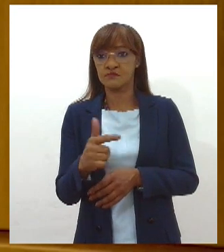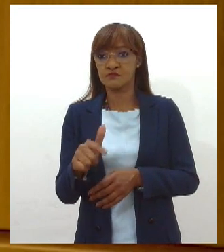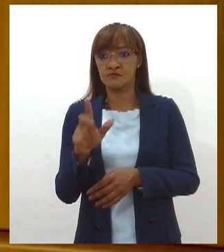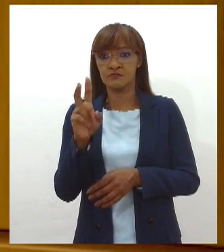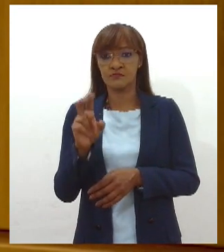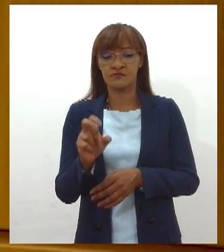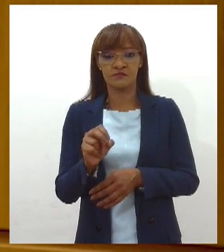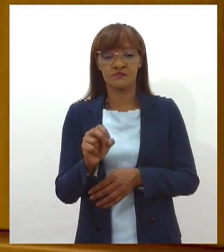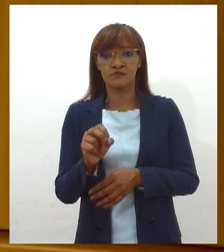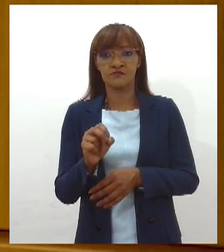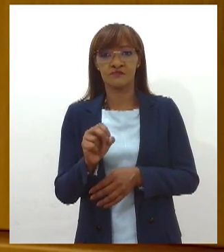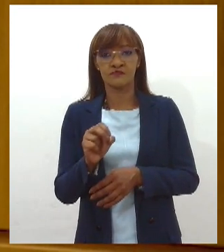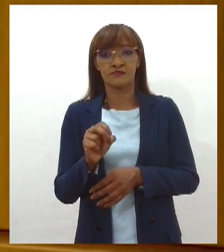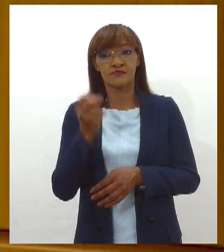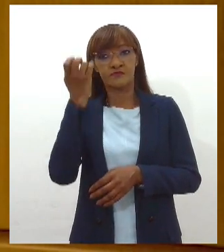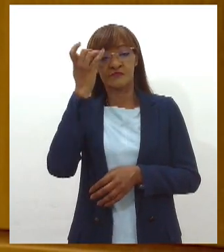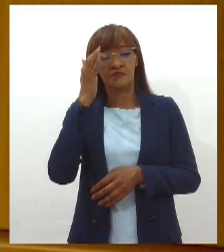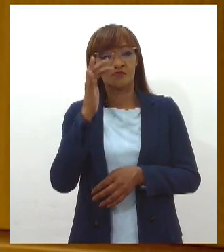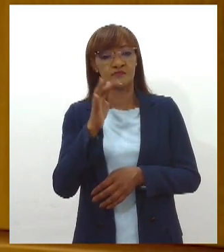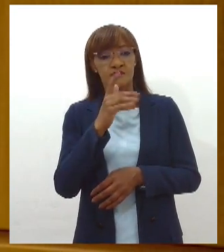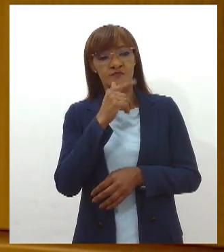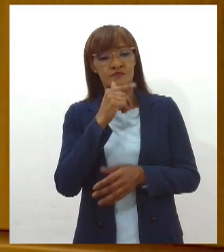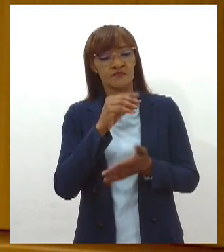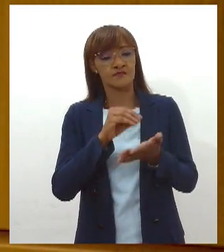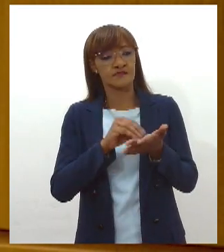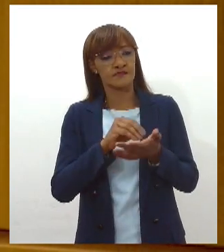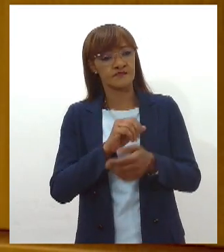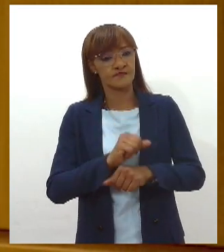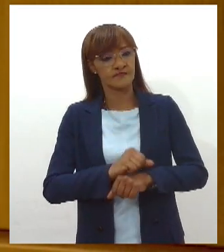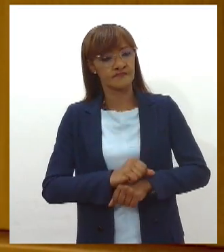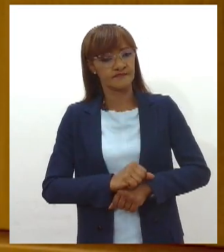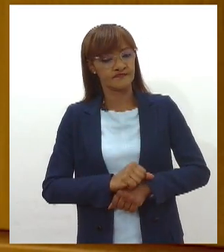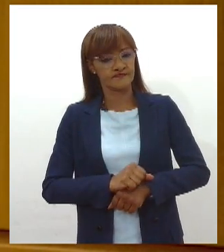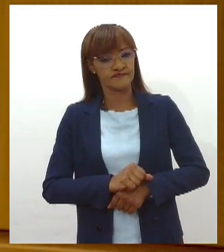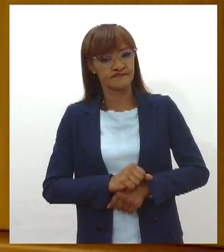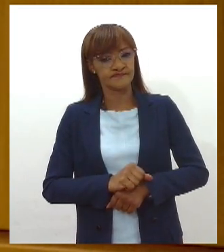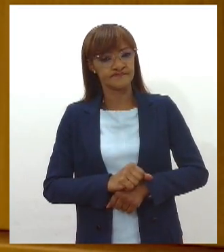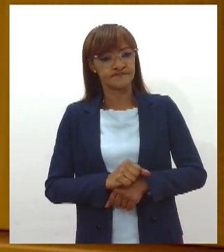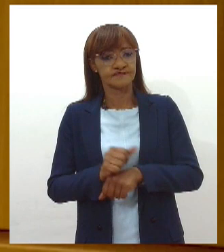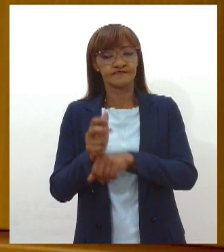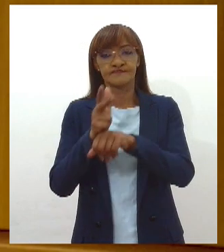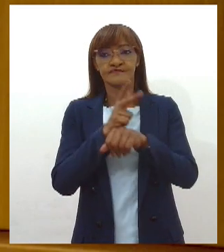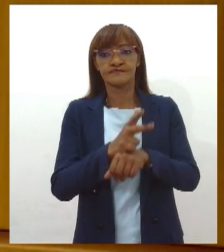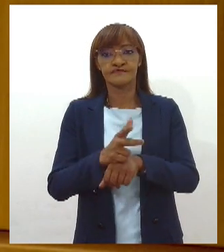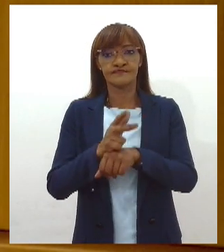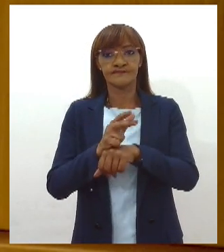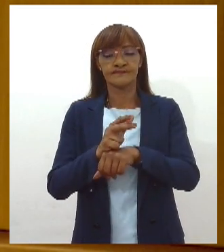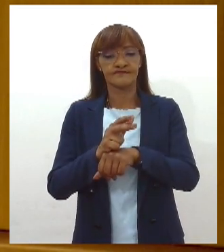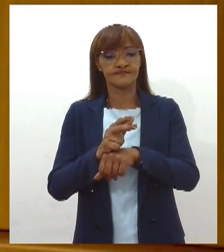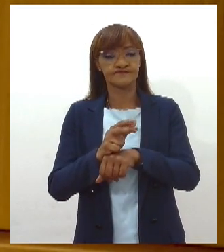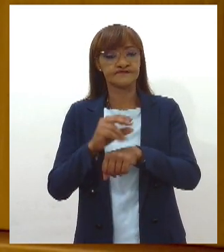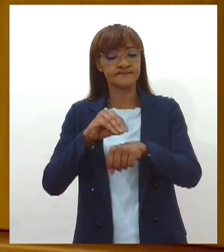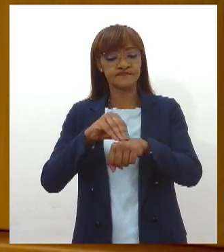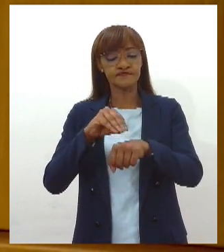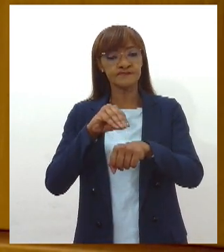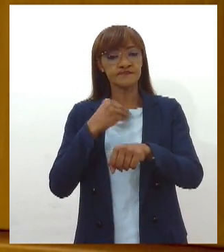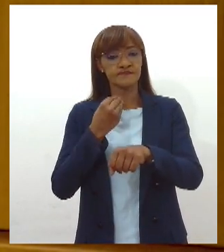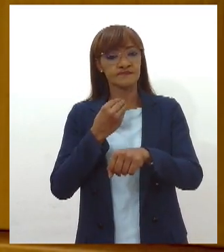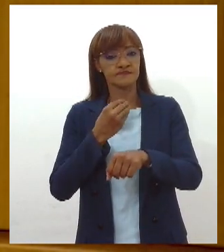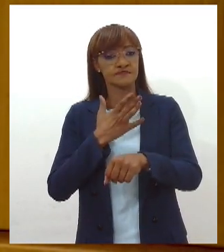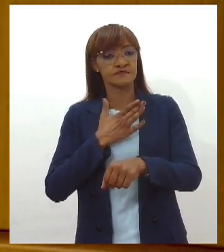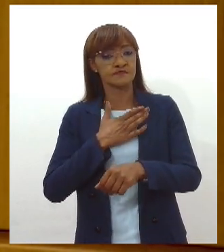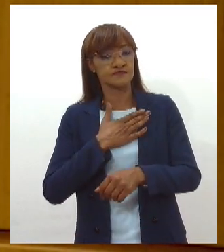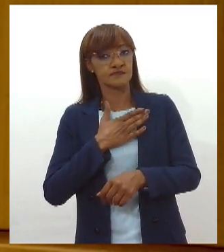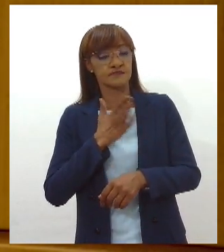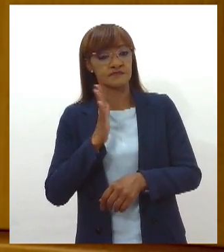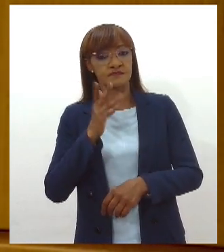eu recebi alguns vídeos e algumas mensagens de moradores